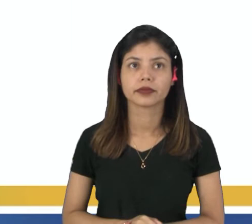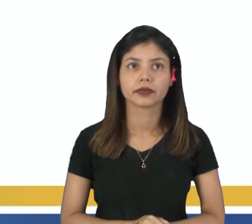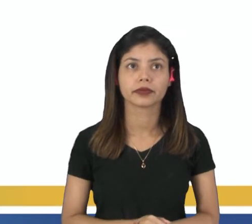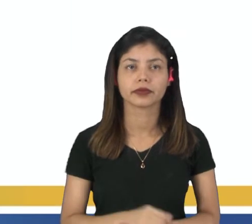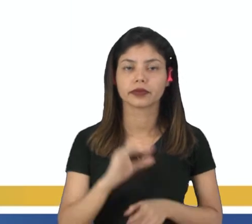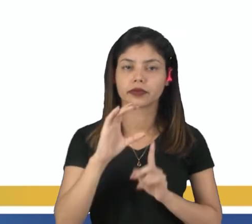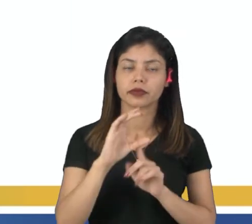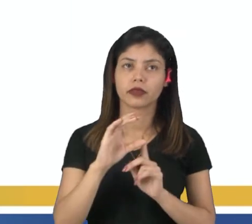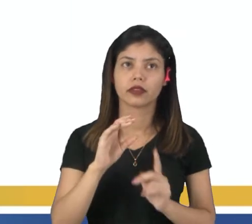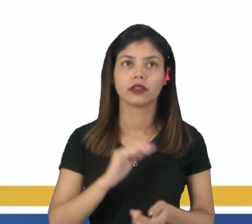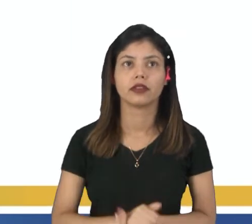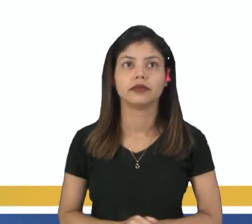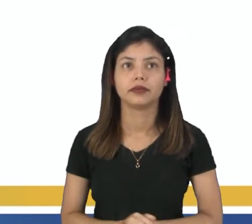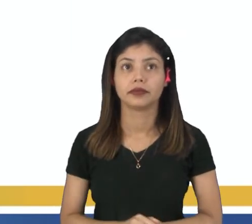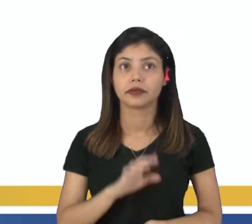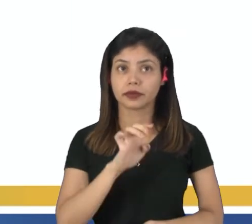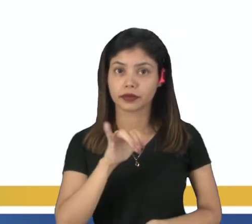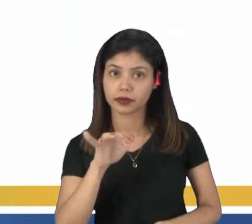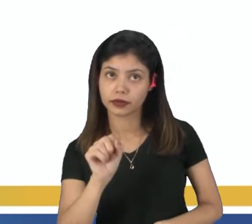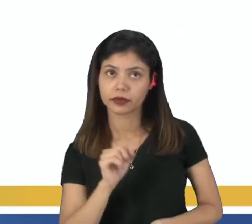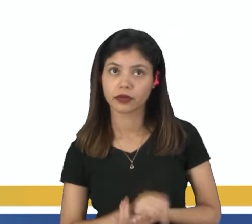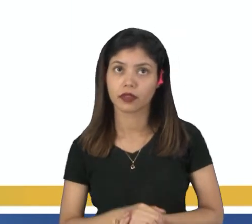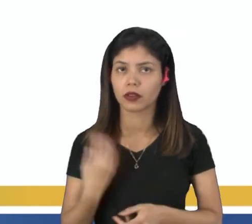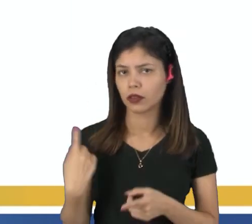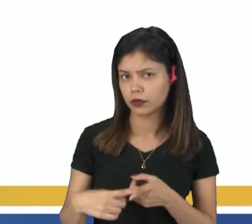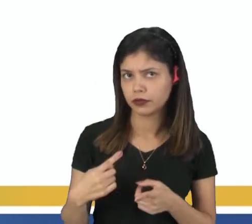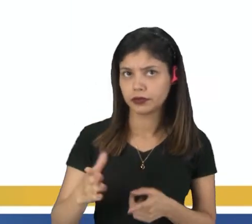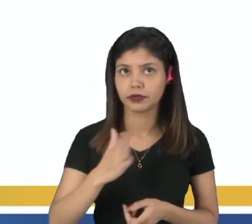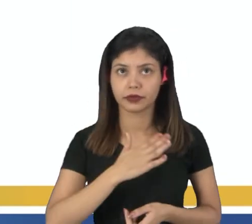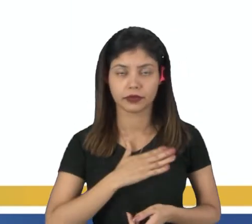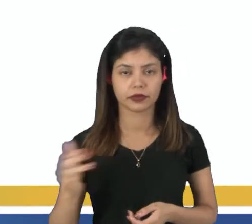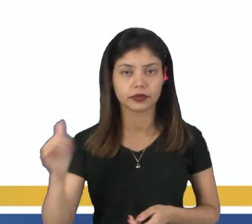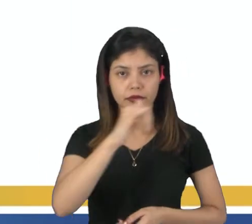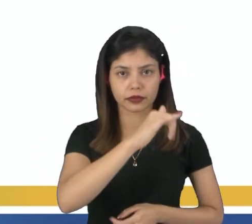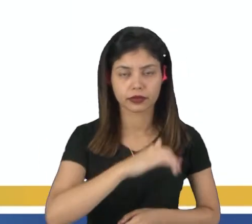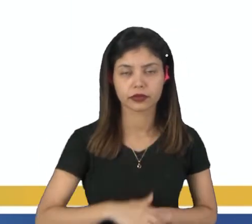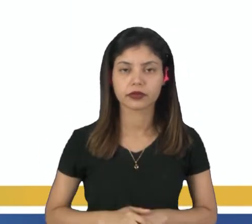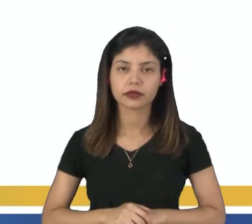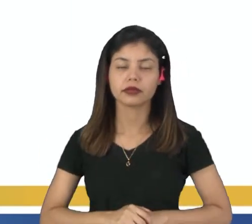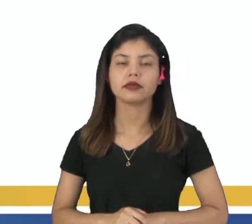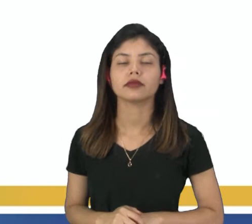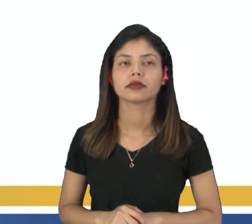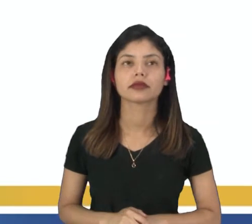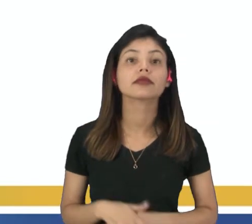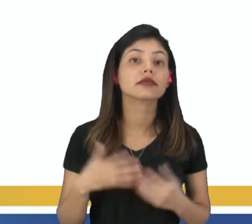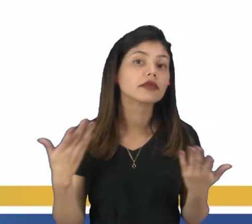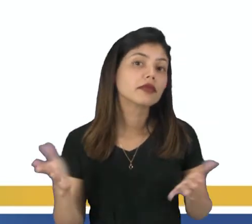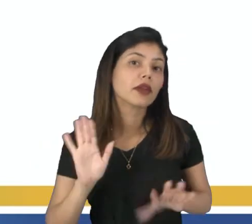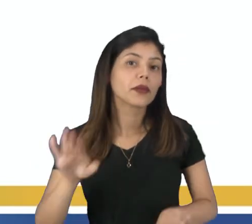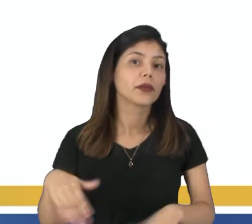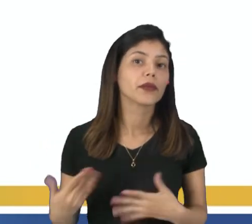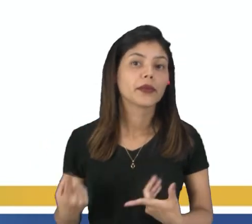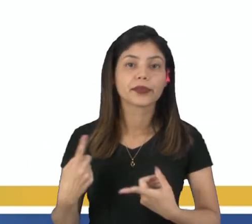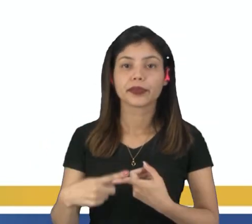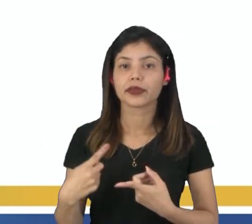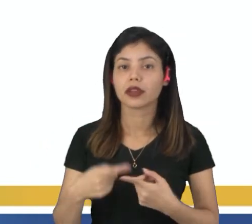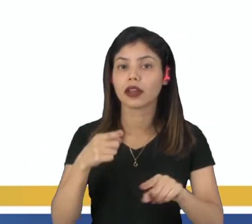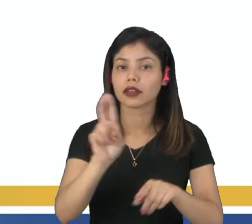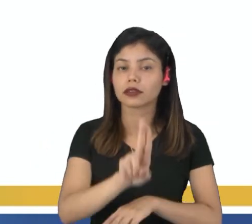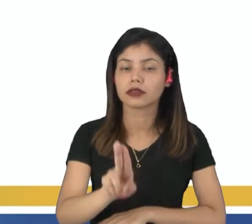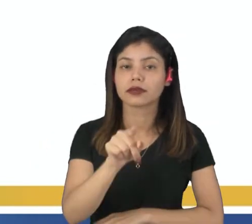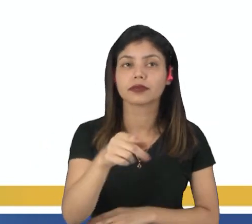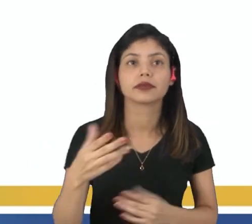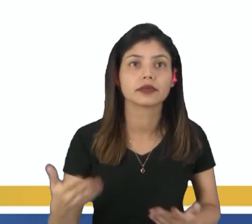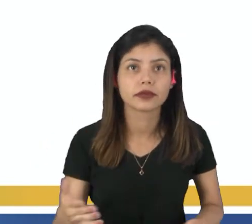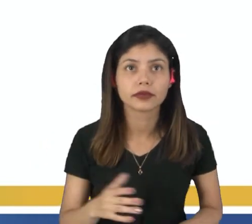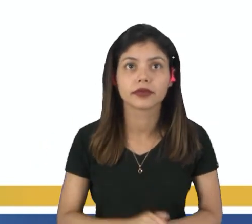a letra C. Eis o porquê da minha viagem. E aí, qual tipo de porquê devemos